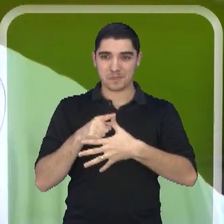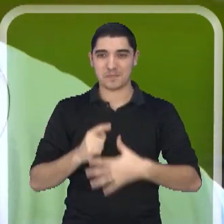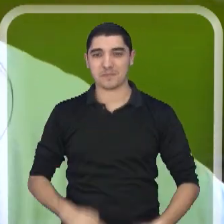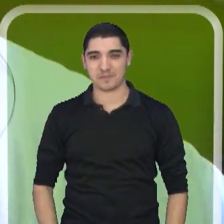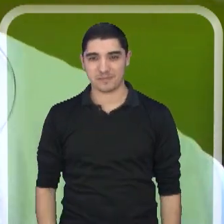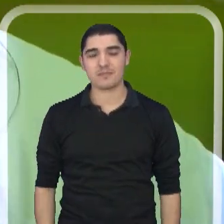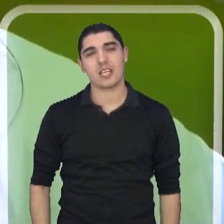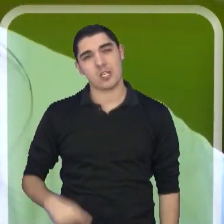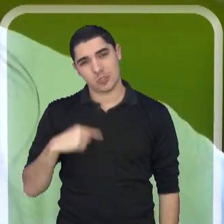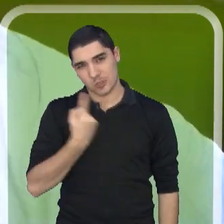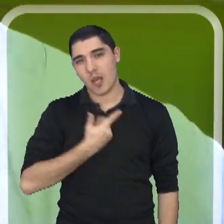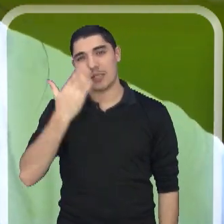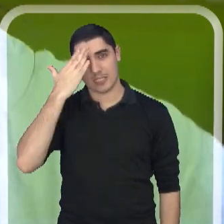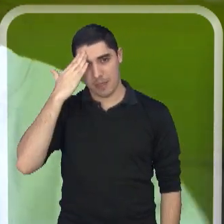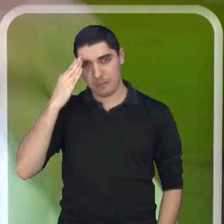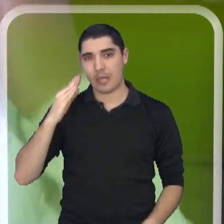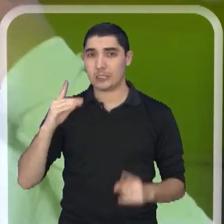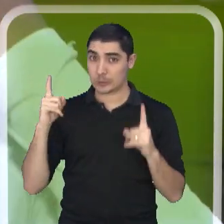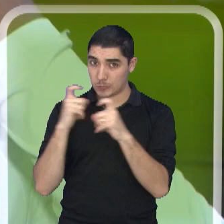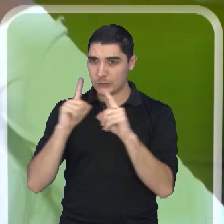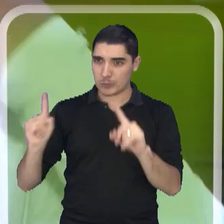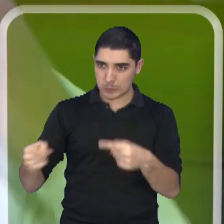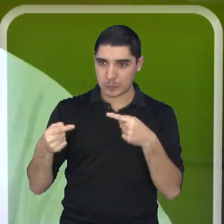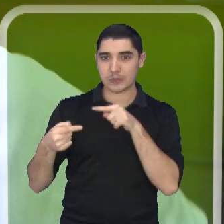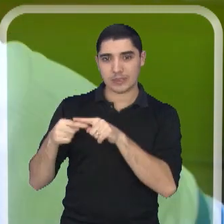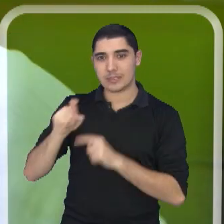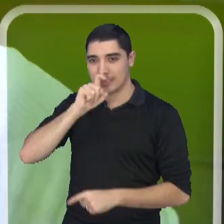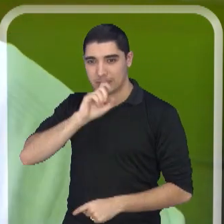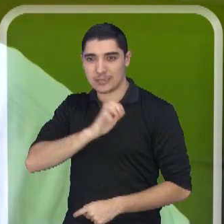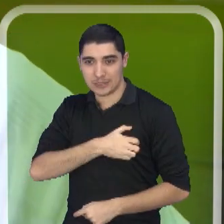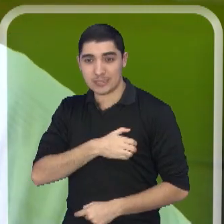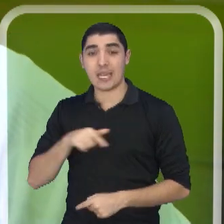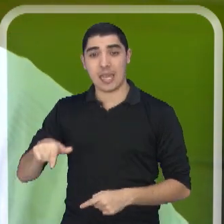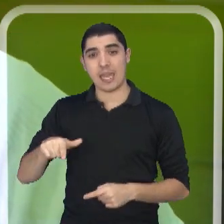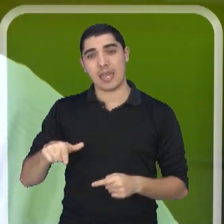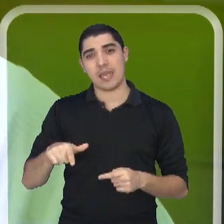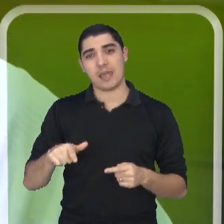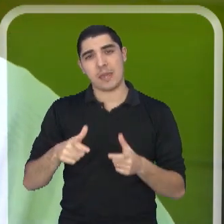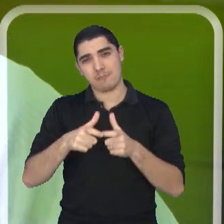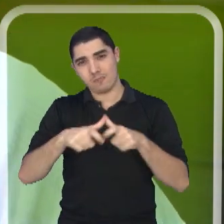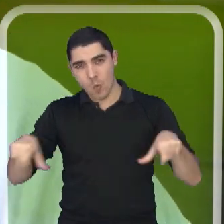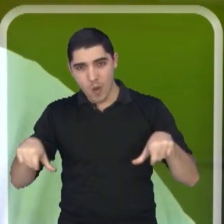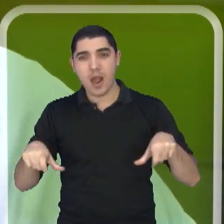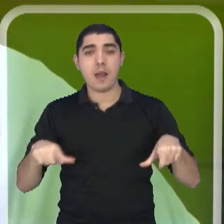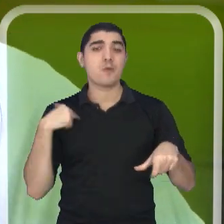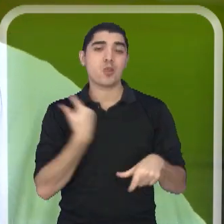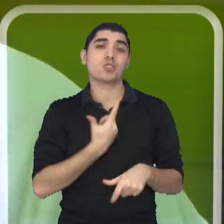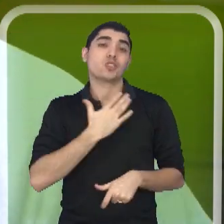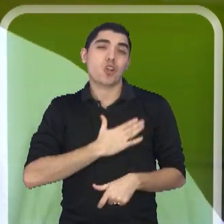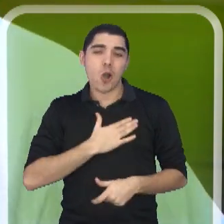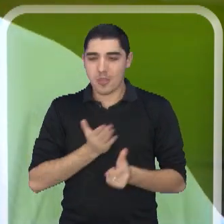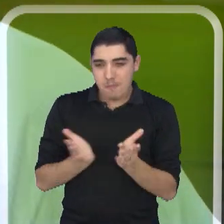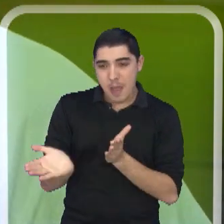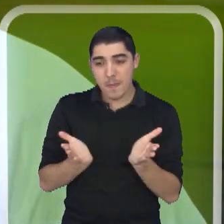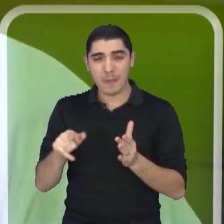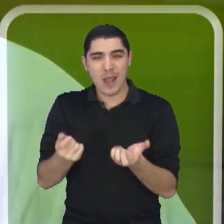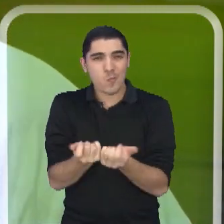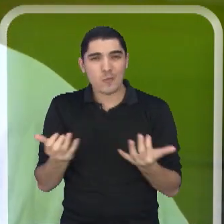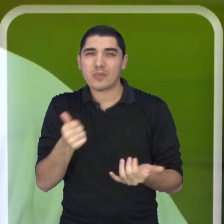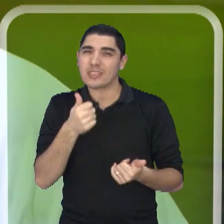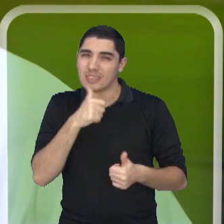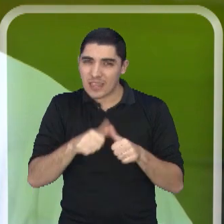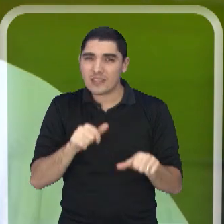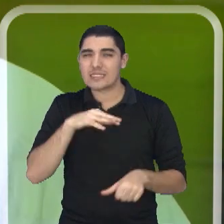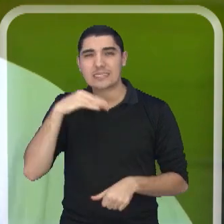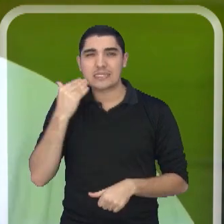sabia da dificuldade que era enfrentar o São José aqui. O campo nos prejudicou um pouquinho, porque a gente é um time que gosta de ter bastante posse. Mas nosso time é